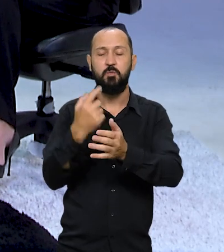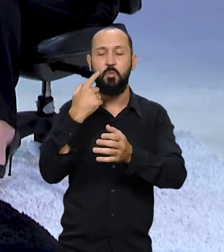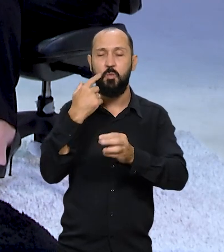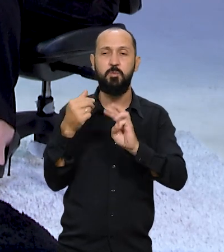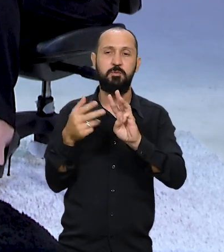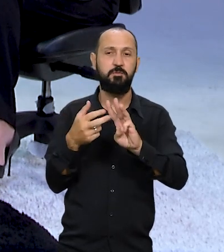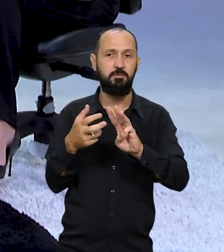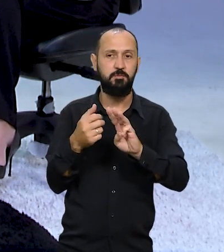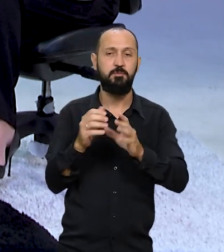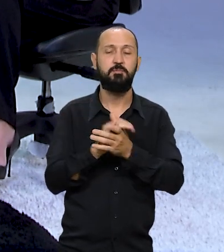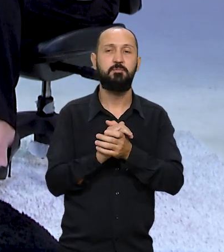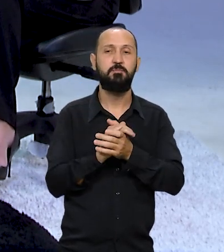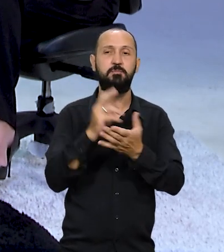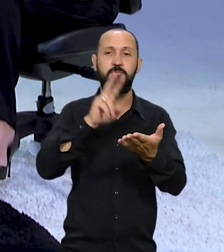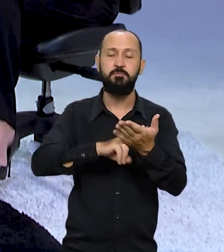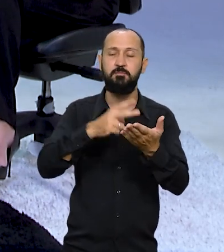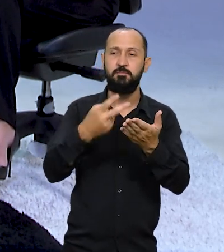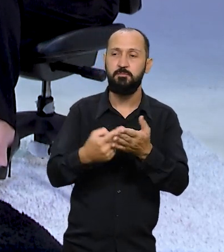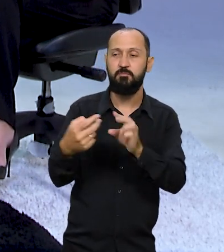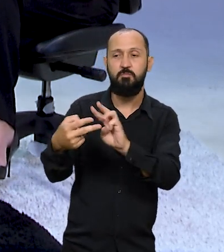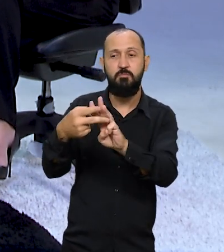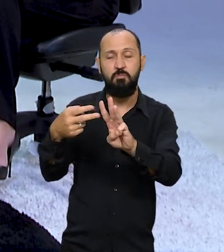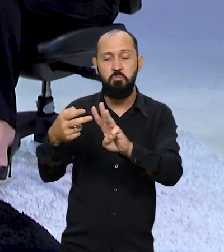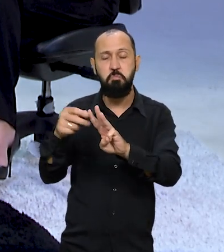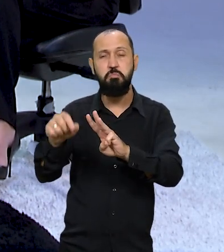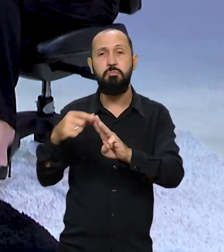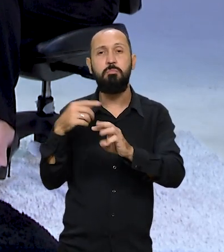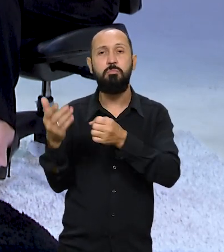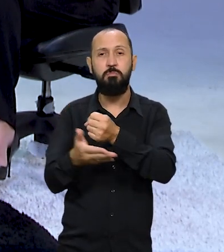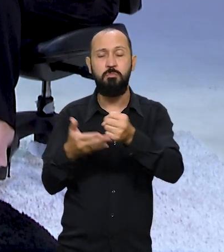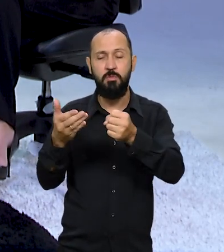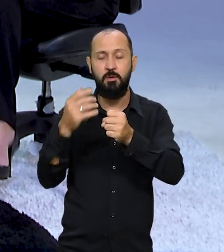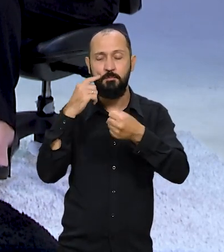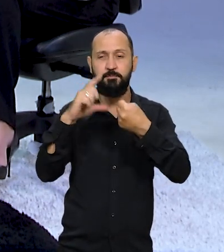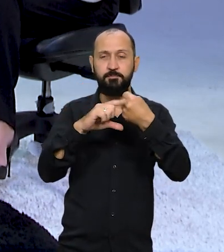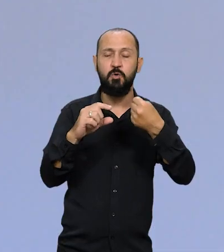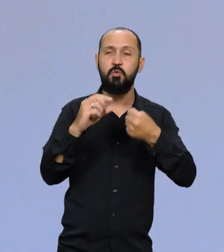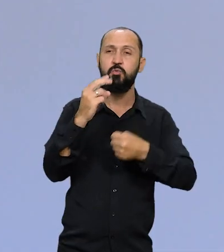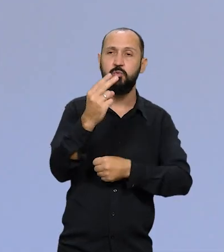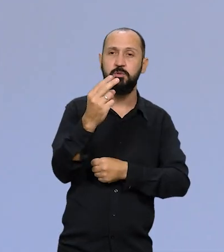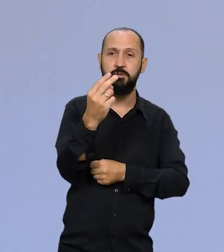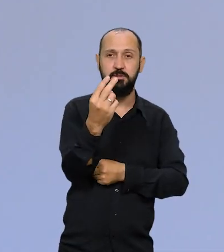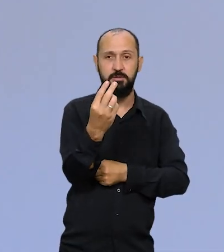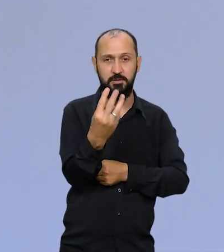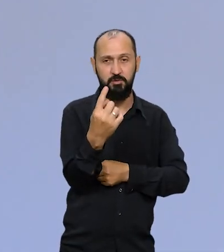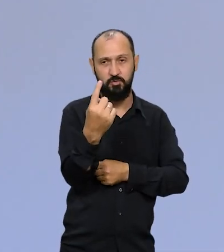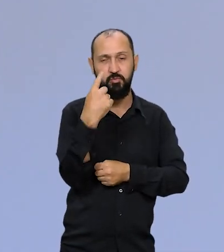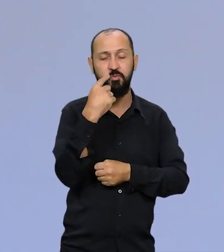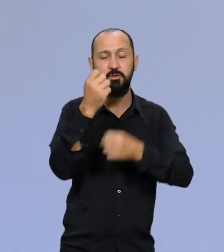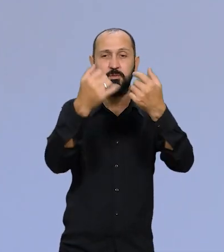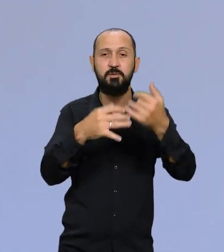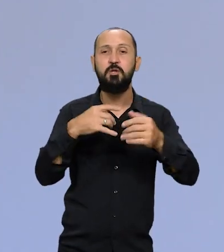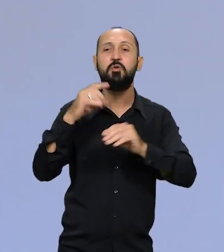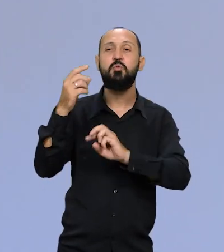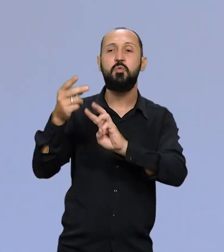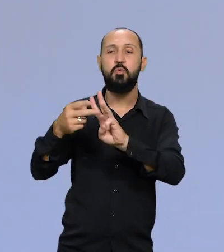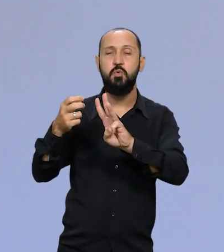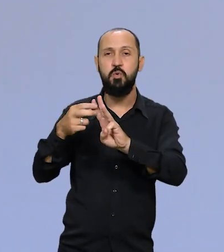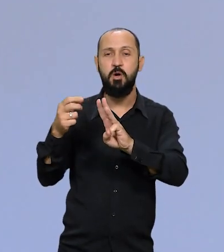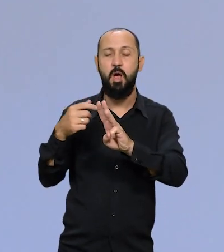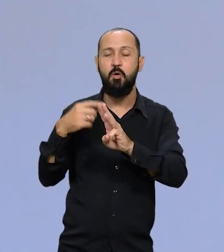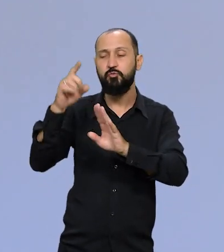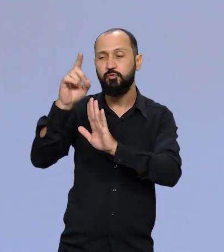está sedimentada no nosso ordenamento jurídico, nos nossos processos, e vai agora discutir, revirar totalmente a